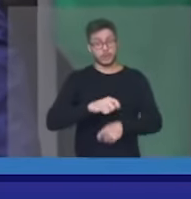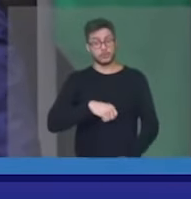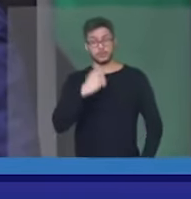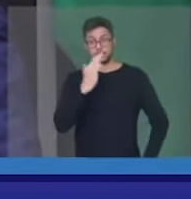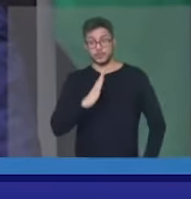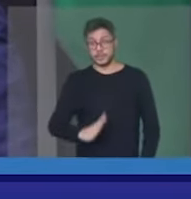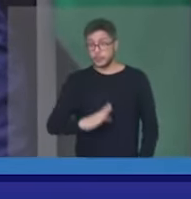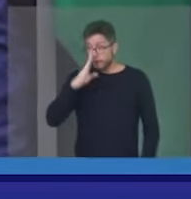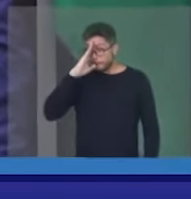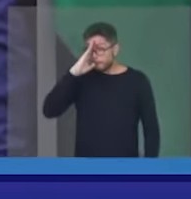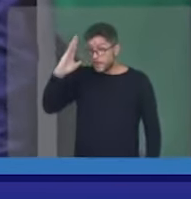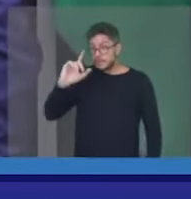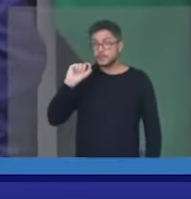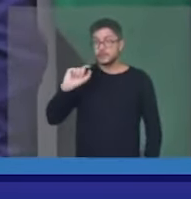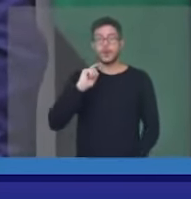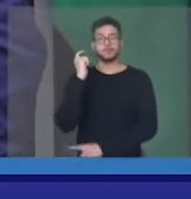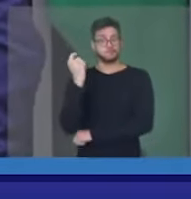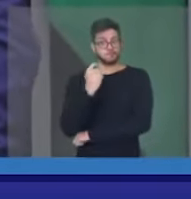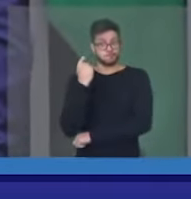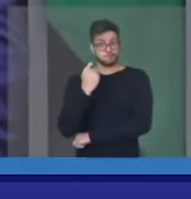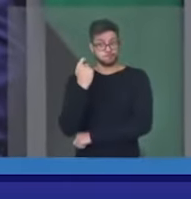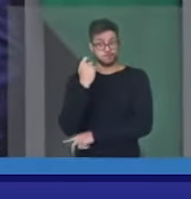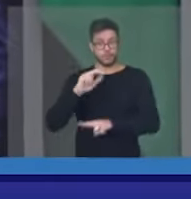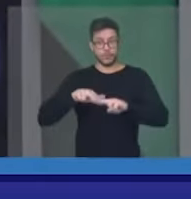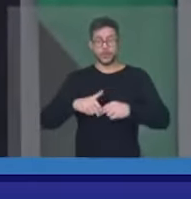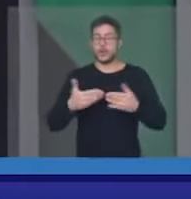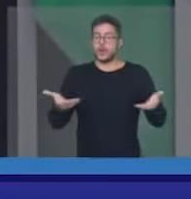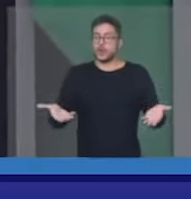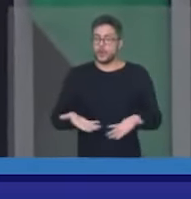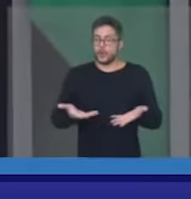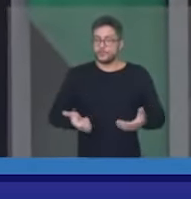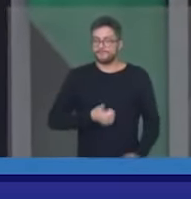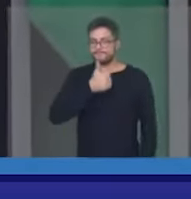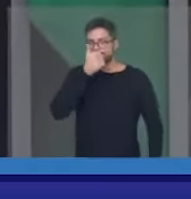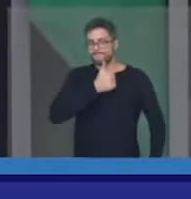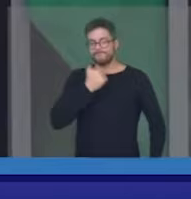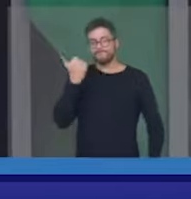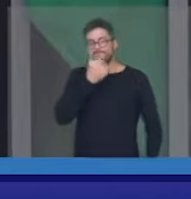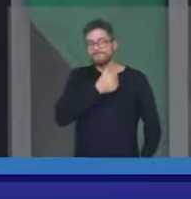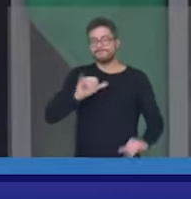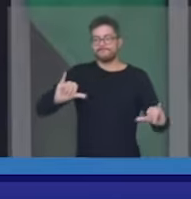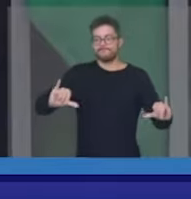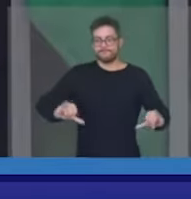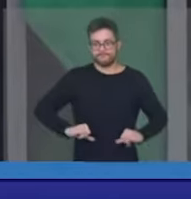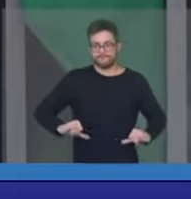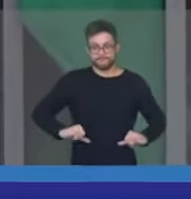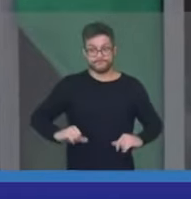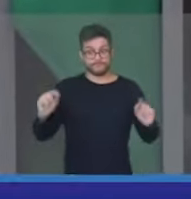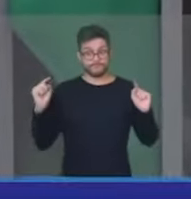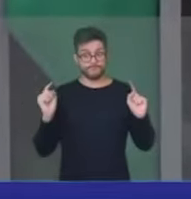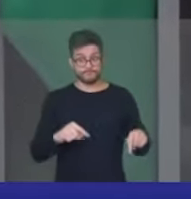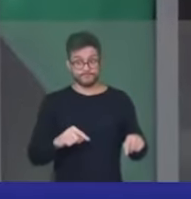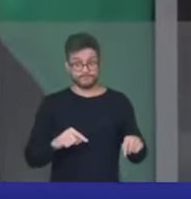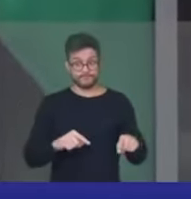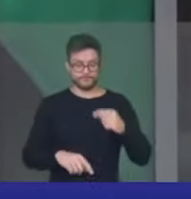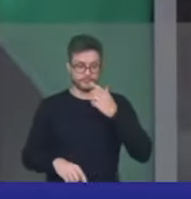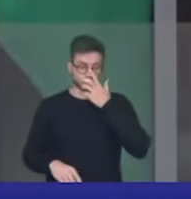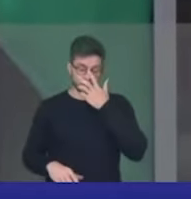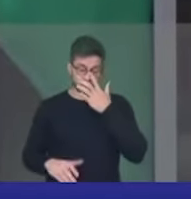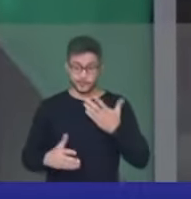Grande do Sul que hoje vivem uma tragédia presidente e falar em presidente